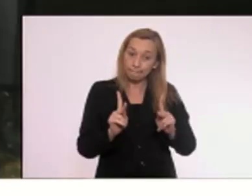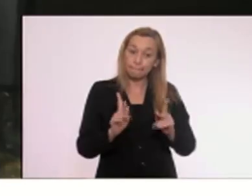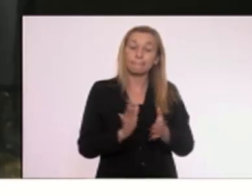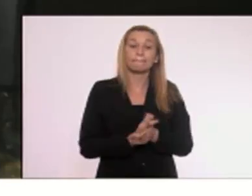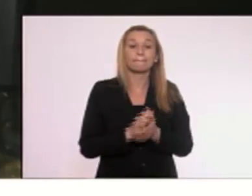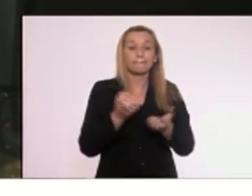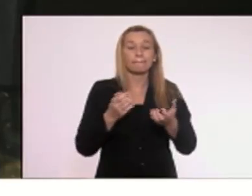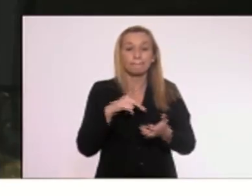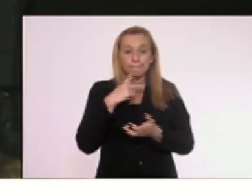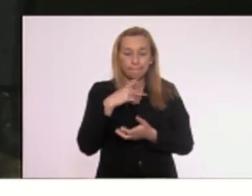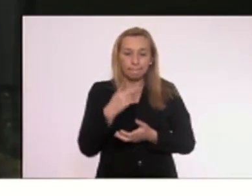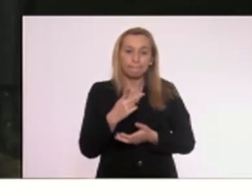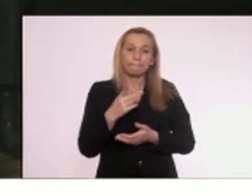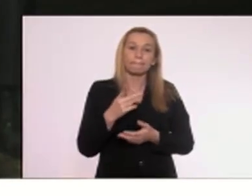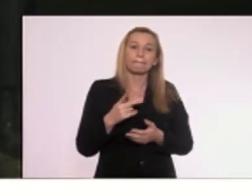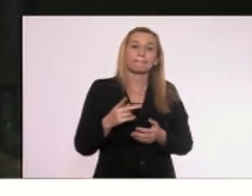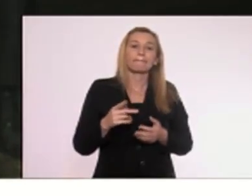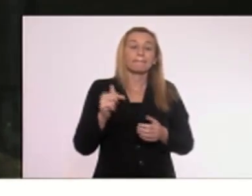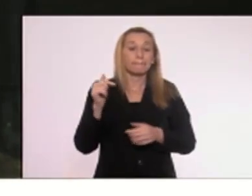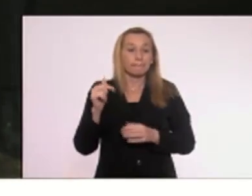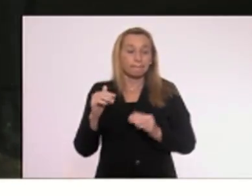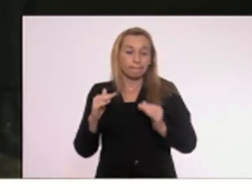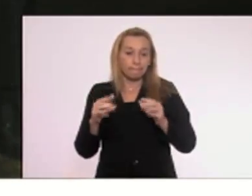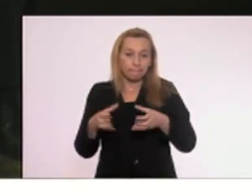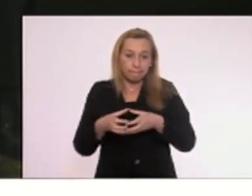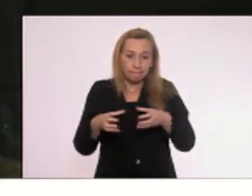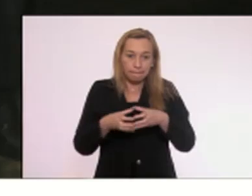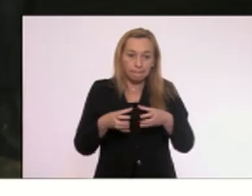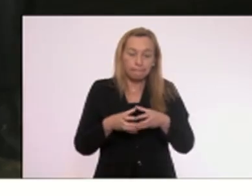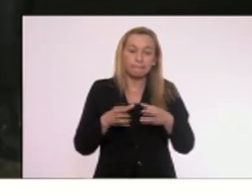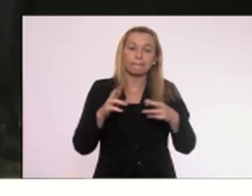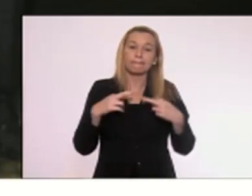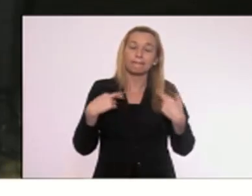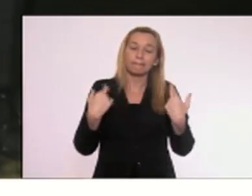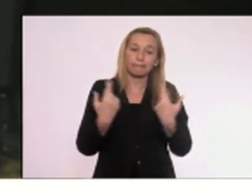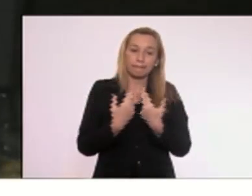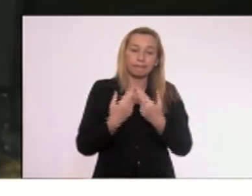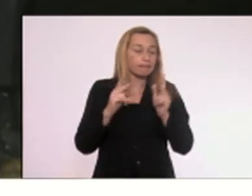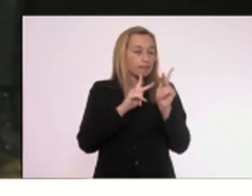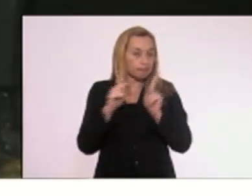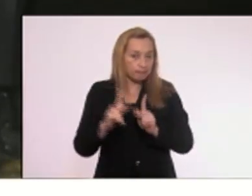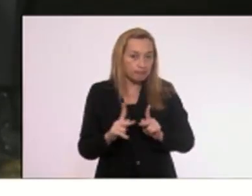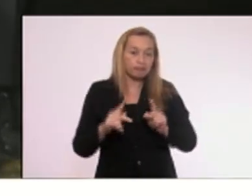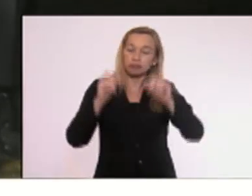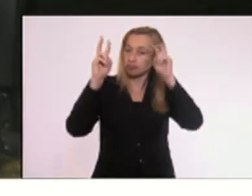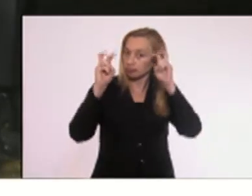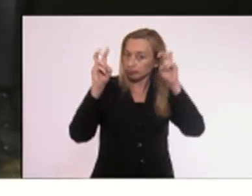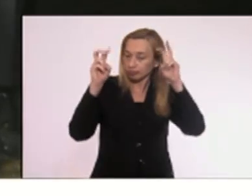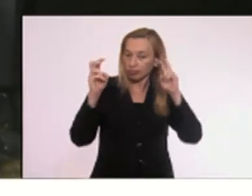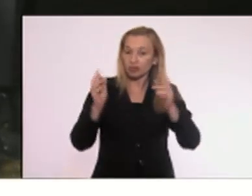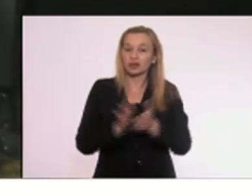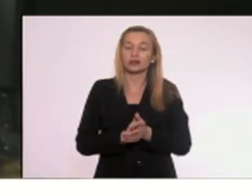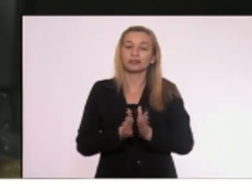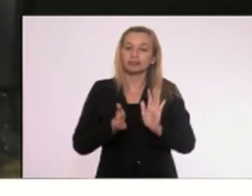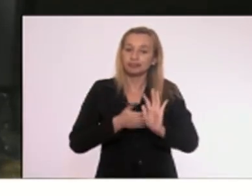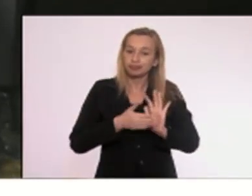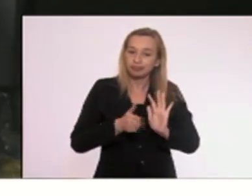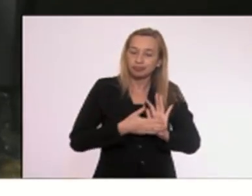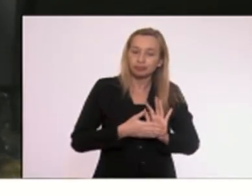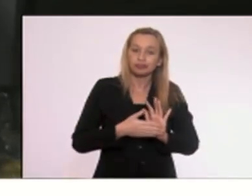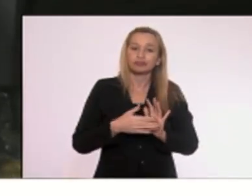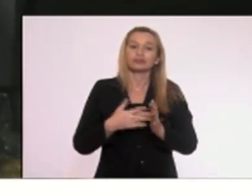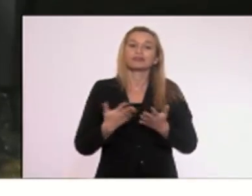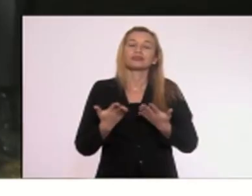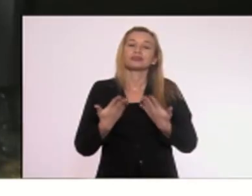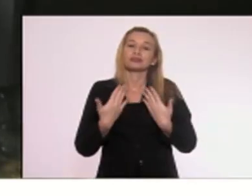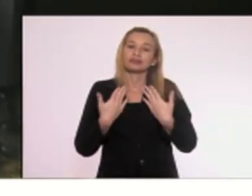esse parlamento em consenso, na reunião, com um tema proposto de forma muito sensata pelo presidente